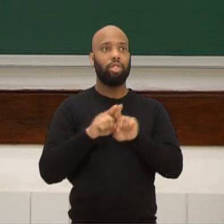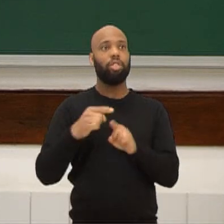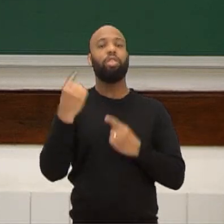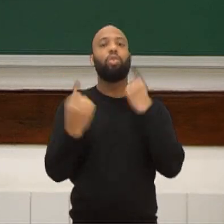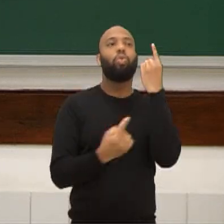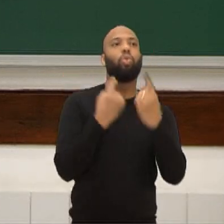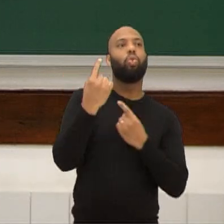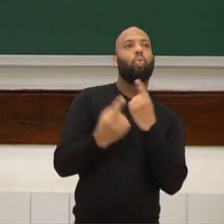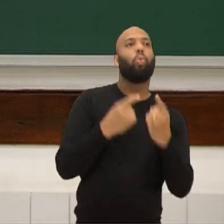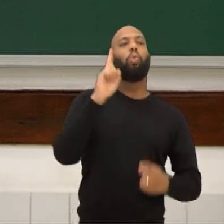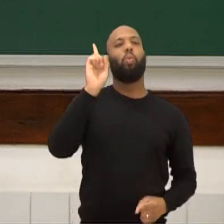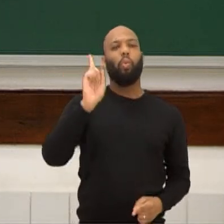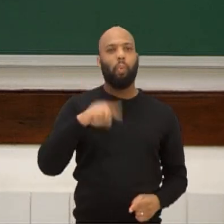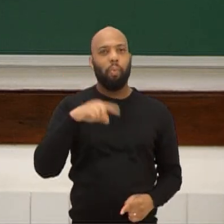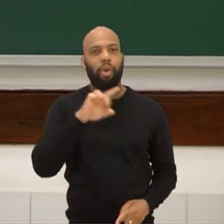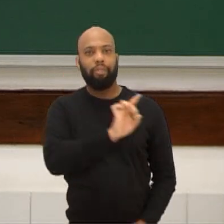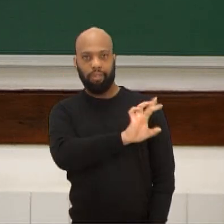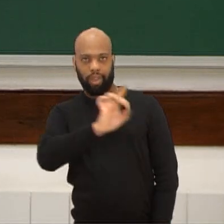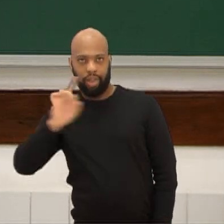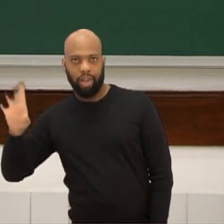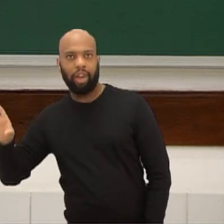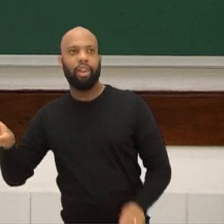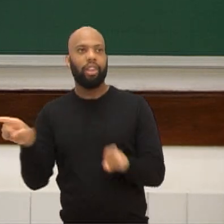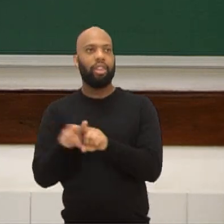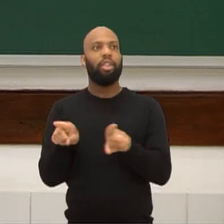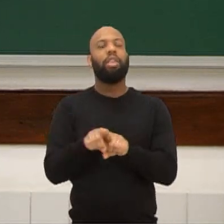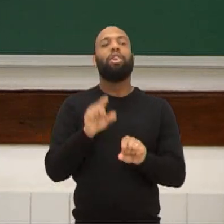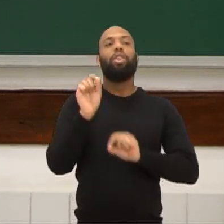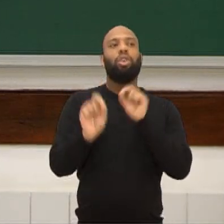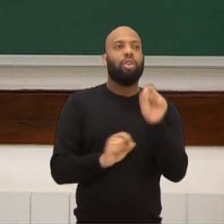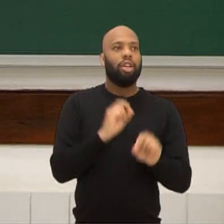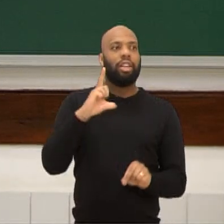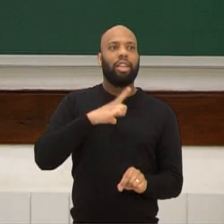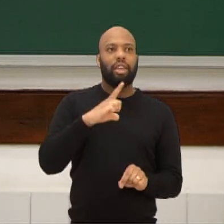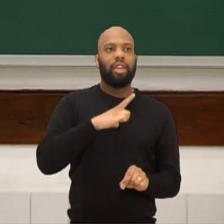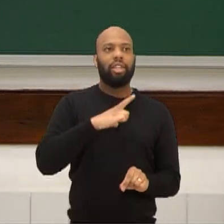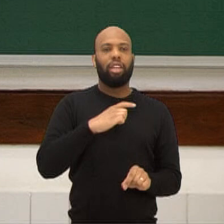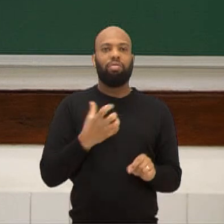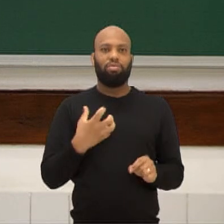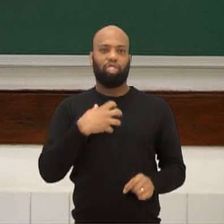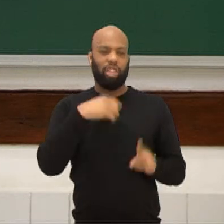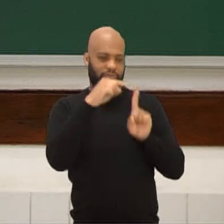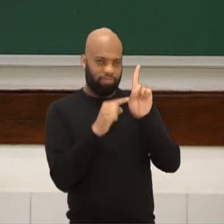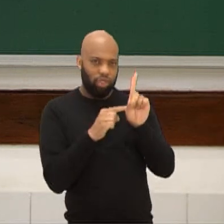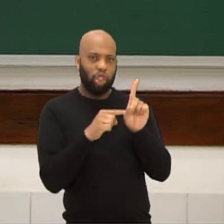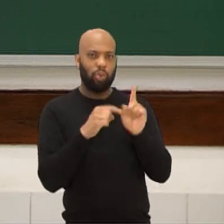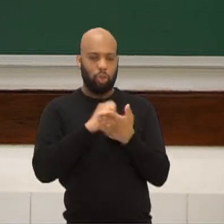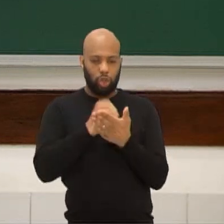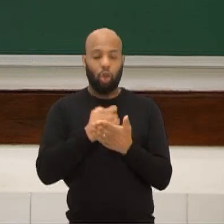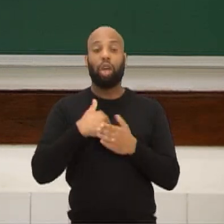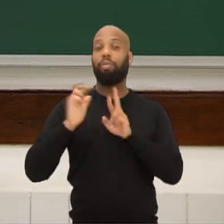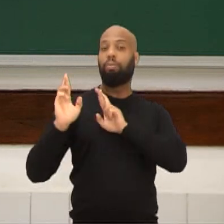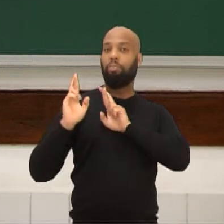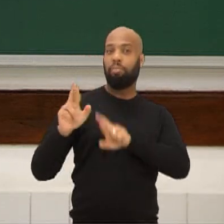os funambulescos, quais são os tipos de jogos dos fantoches, quais são os malabarísticos. Eu espero assim que você tenha